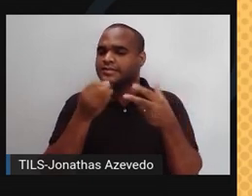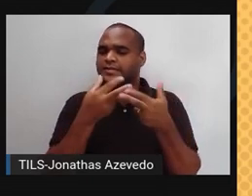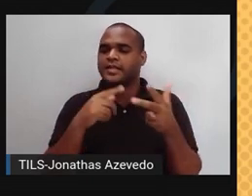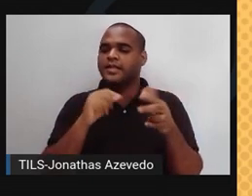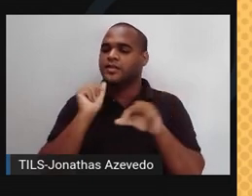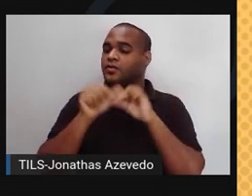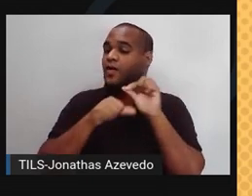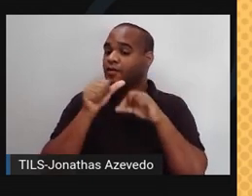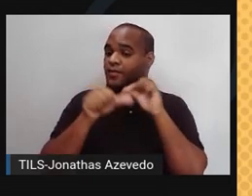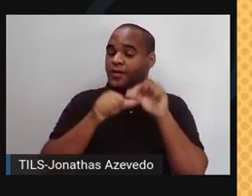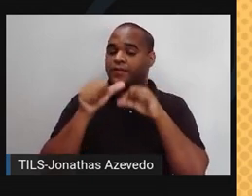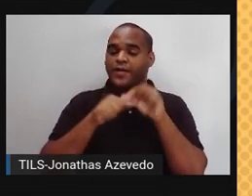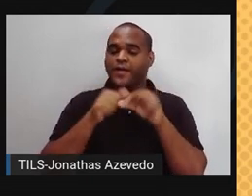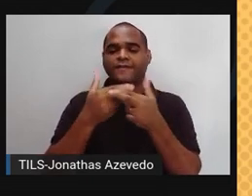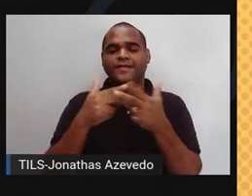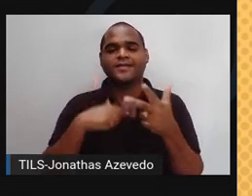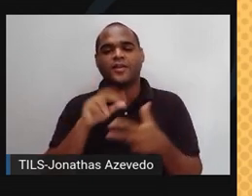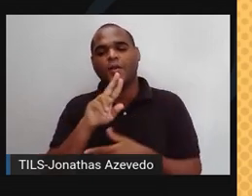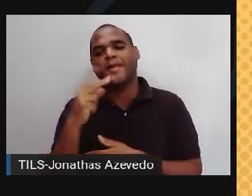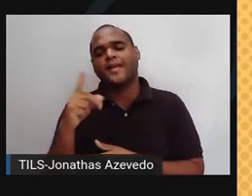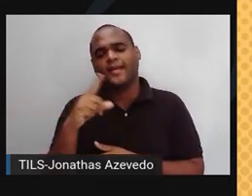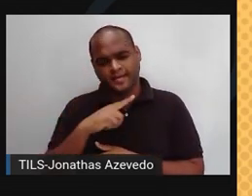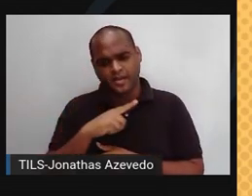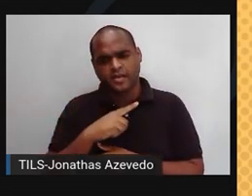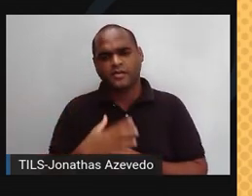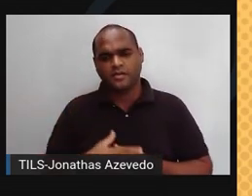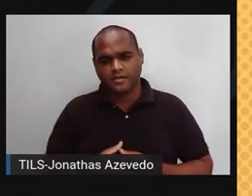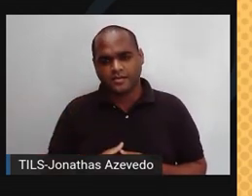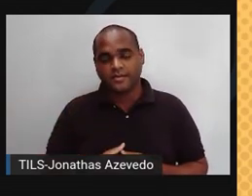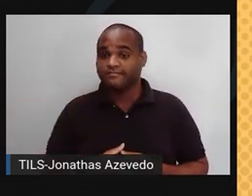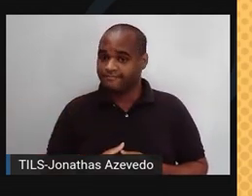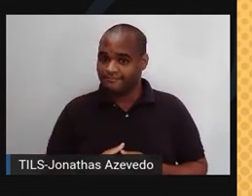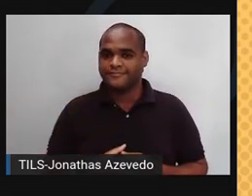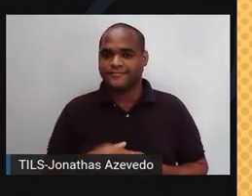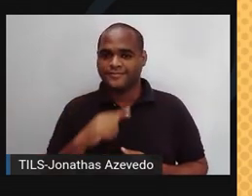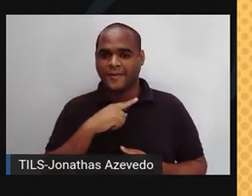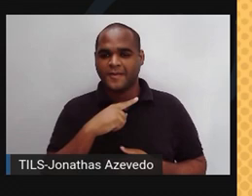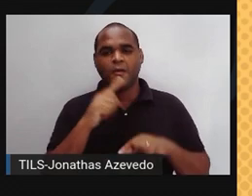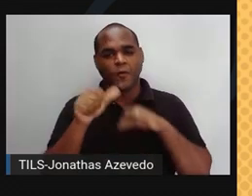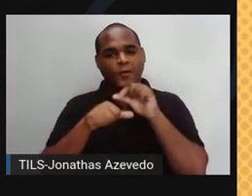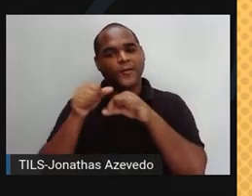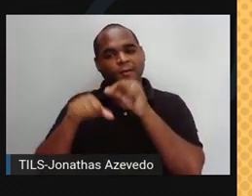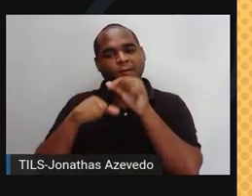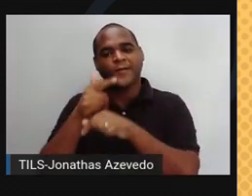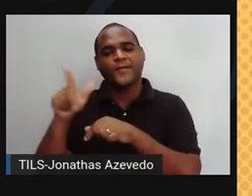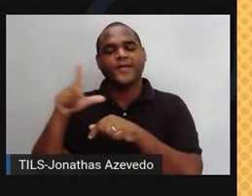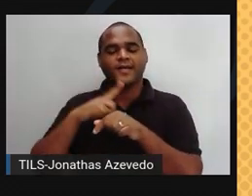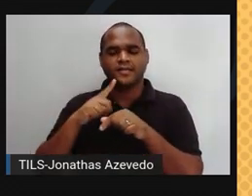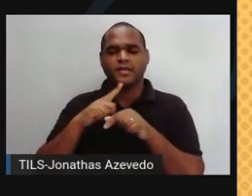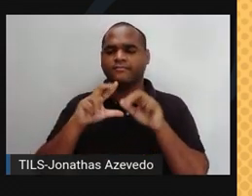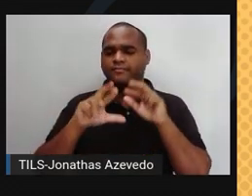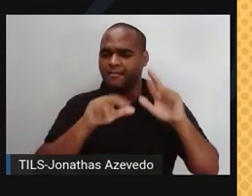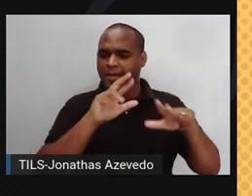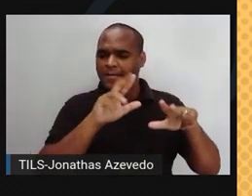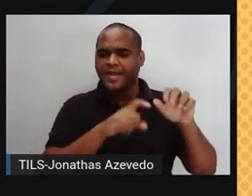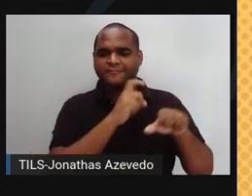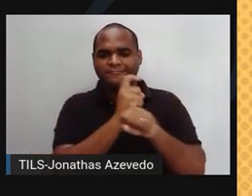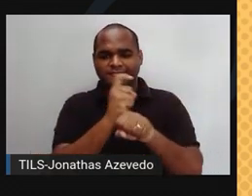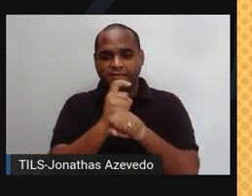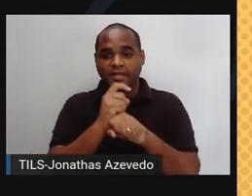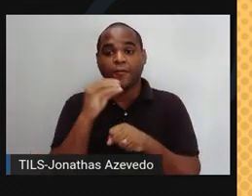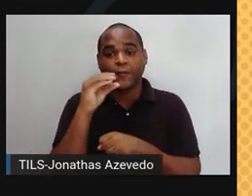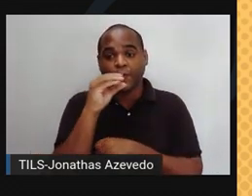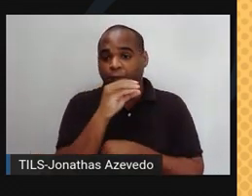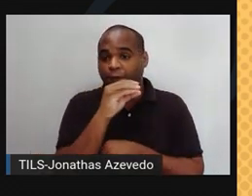em nome é isso que vamos ver quando temos uma substância em estado sólido e ela é